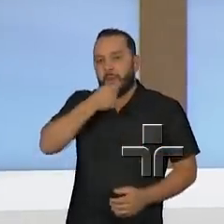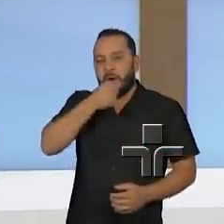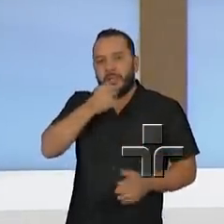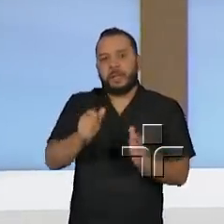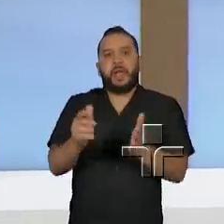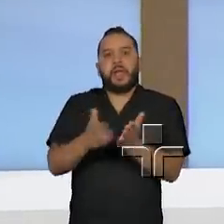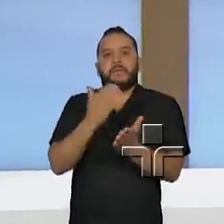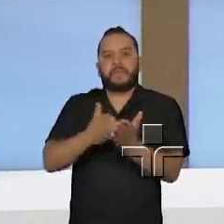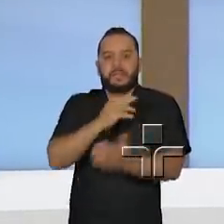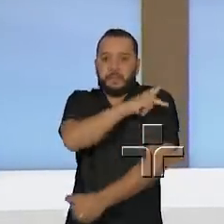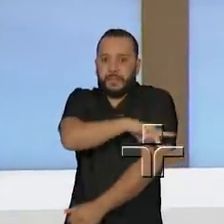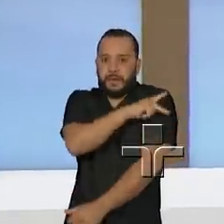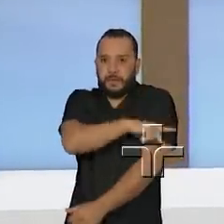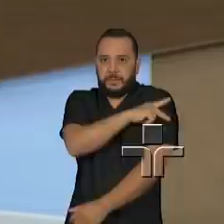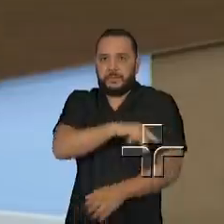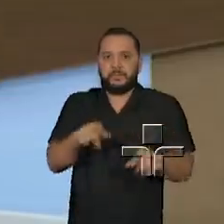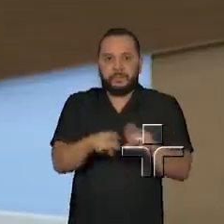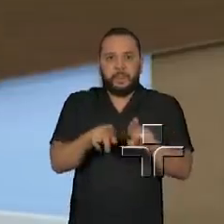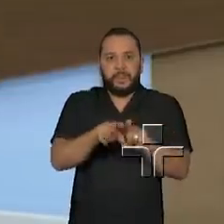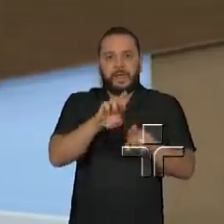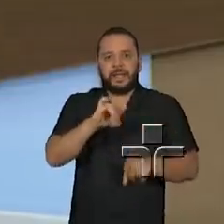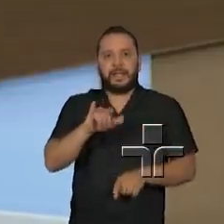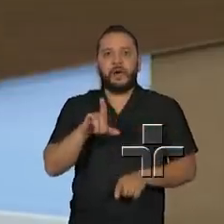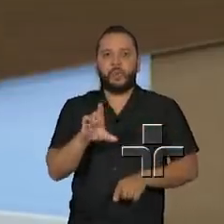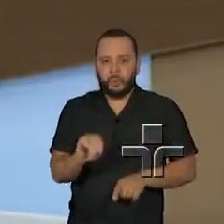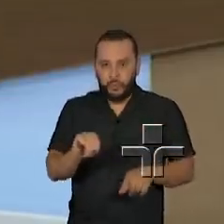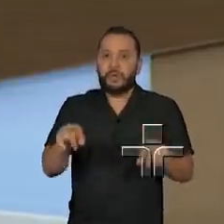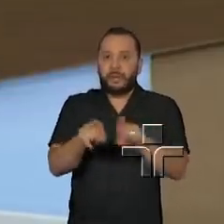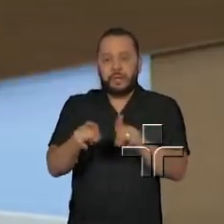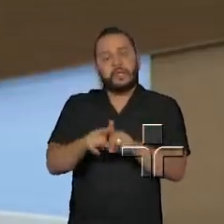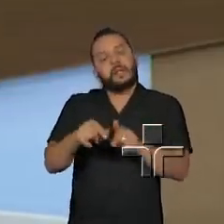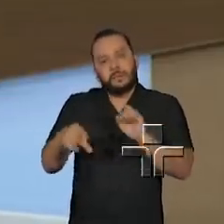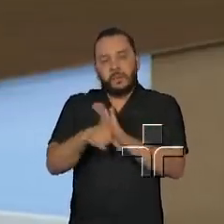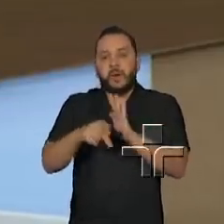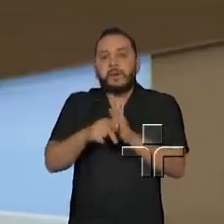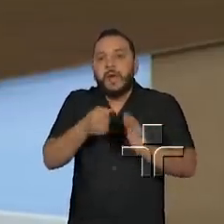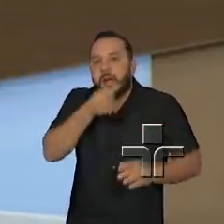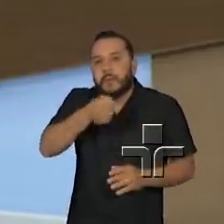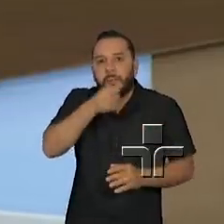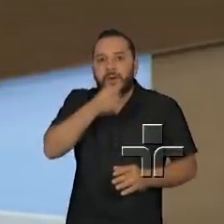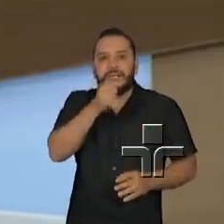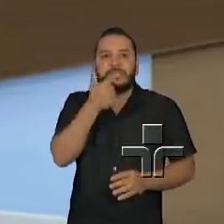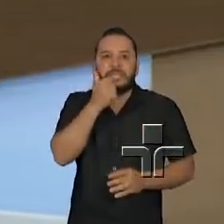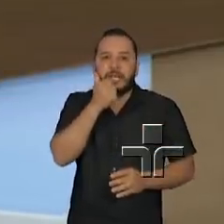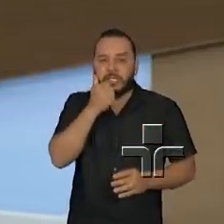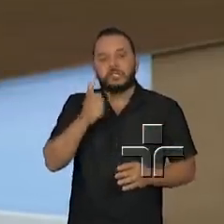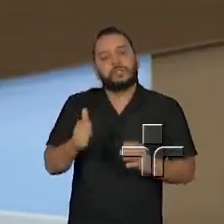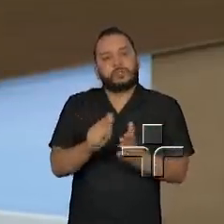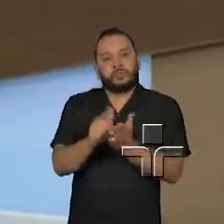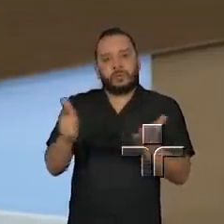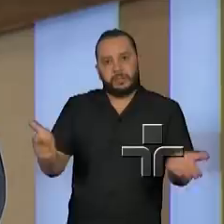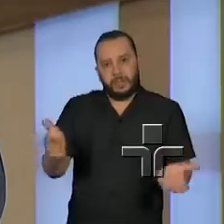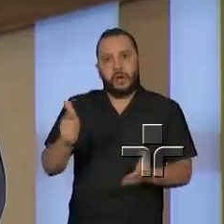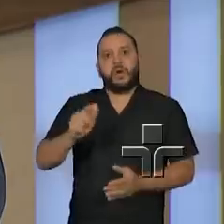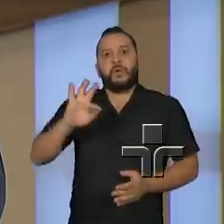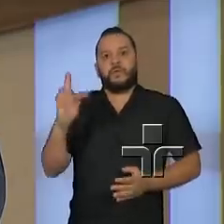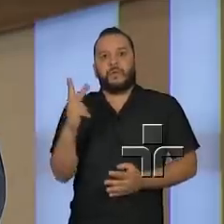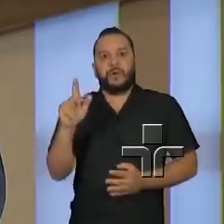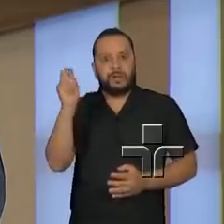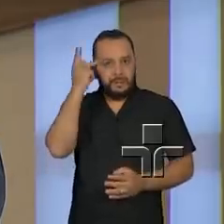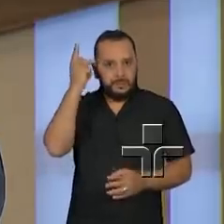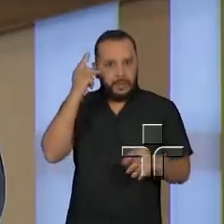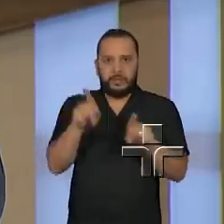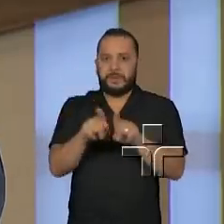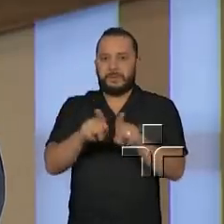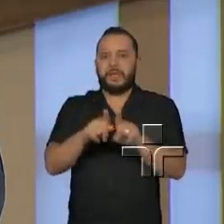Piauí. Reinaldo José Lopes, ele é repórter de ciência do jornal Folha de São Paulo. Daniel